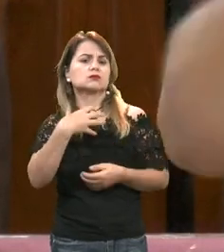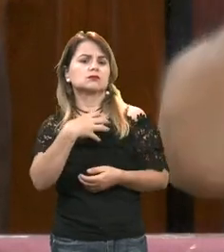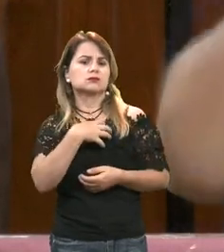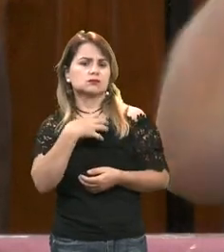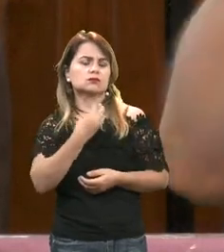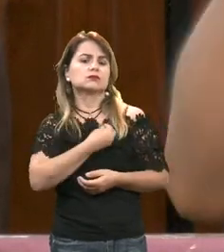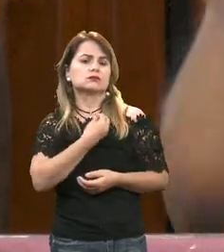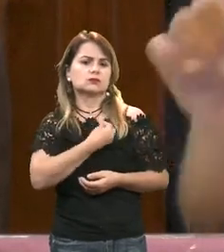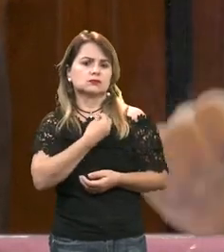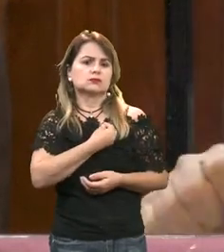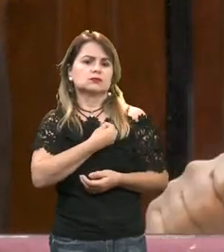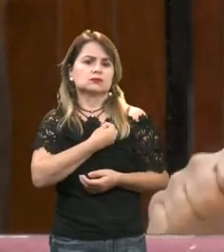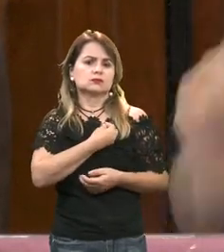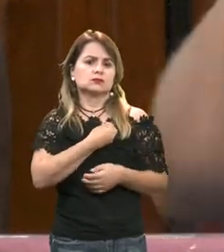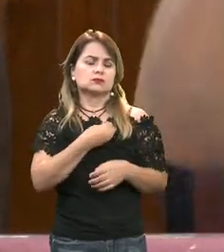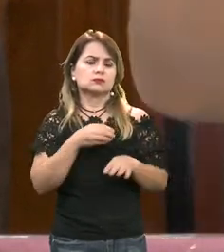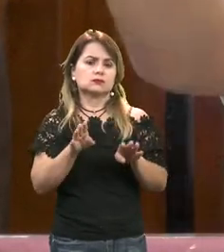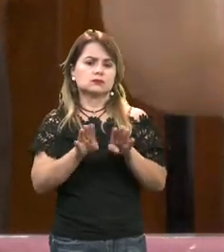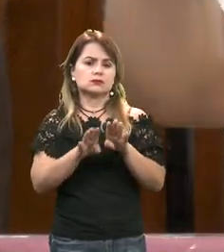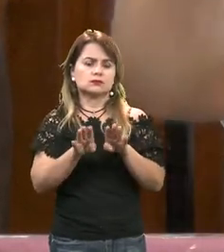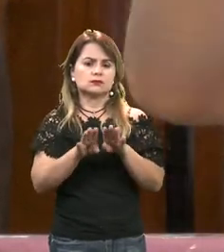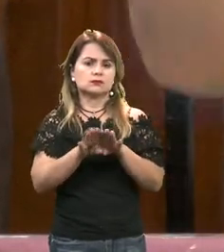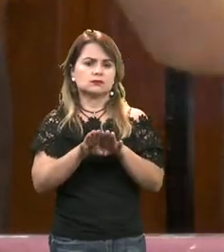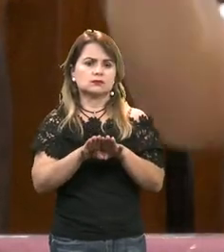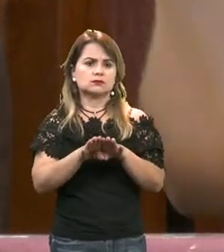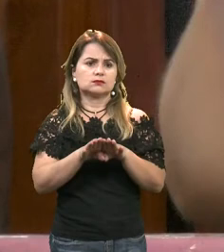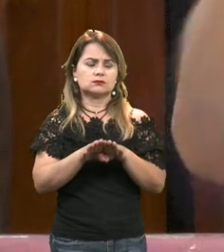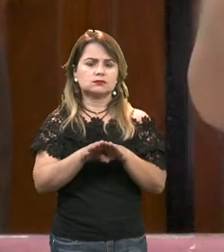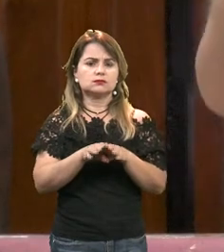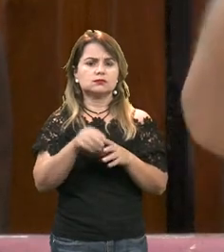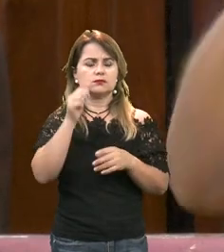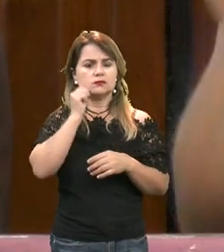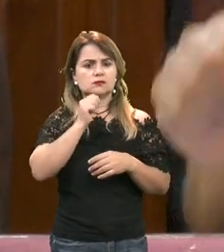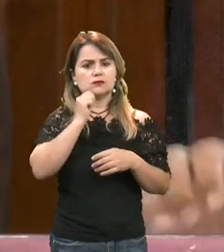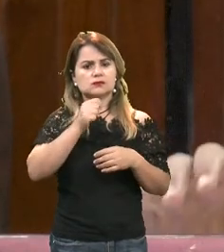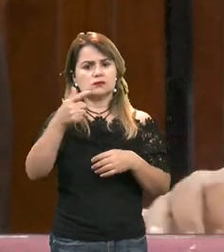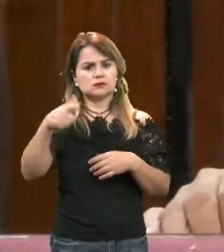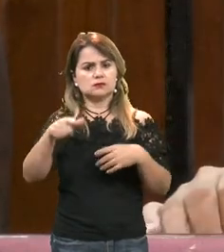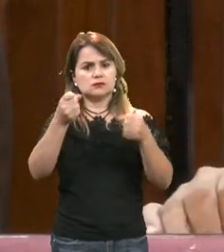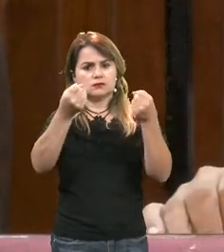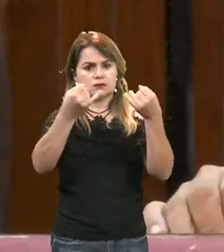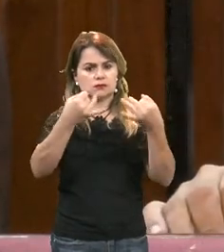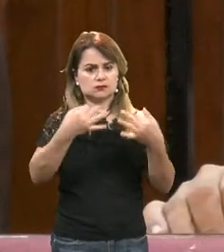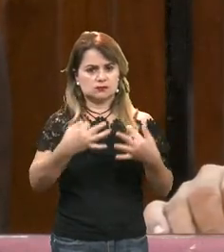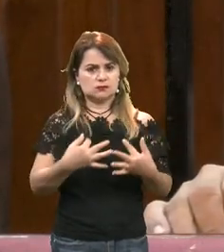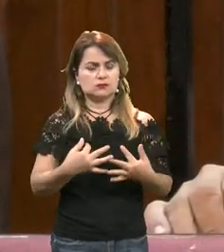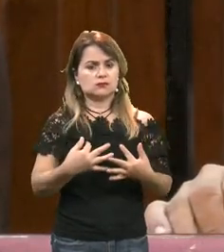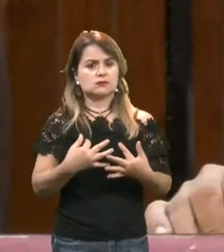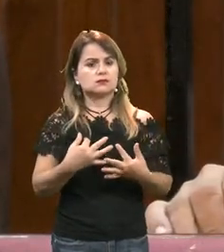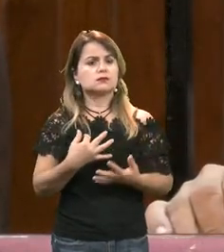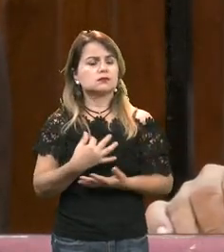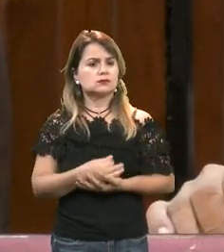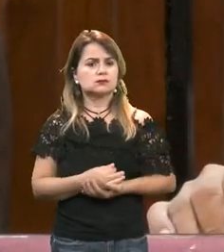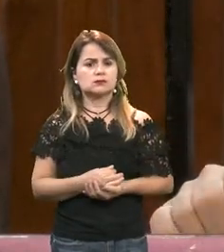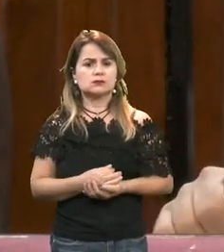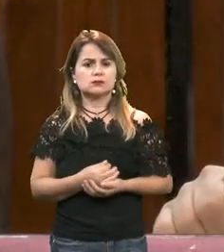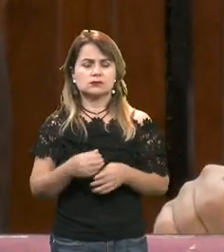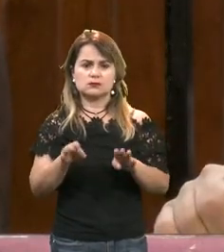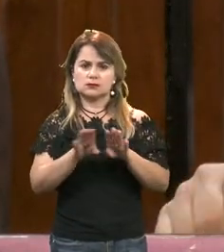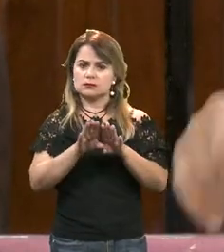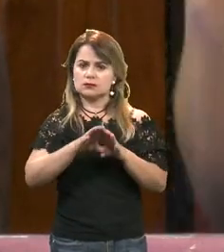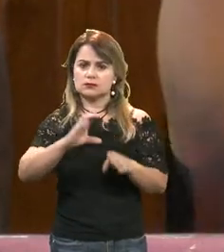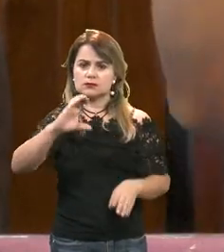Cláudia, da Nayara, que eu tive a oportunidade de recente ouvir a